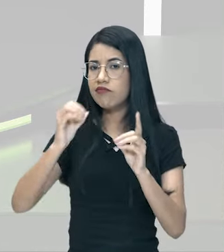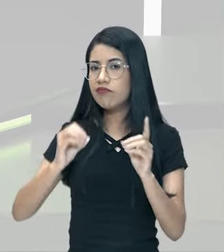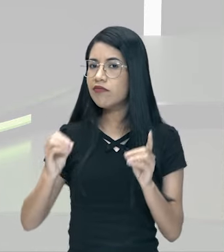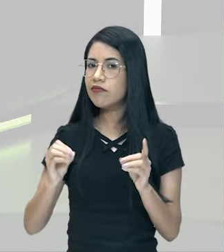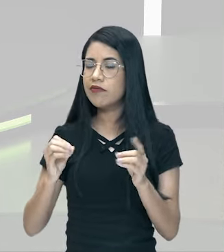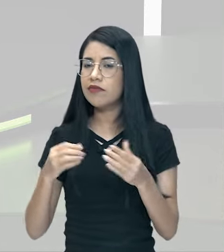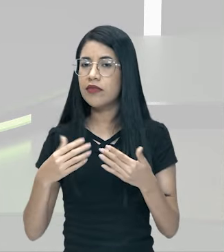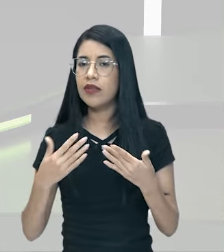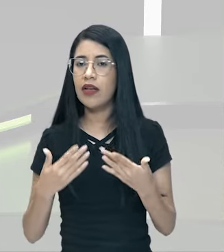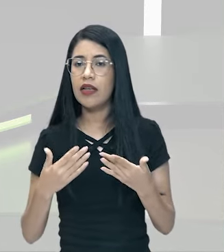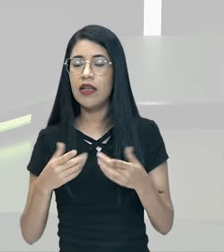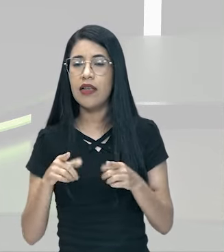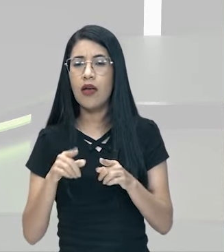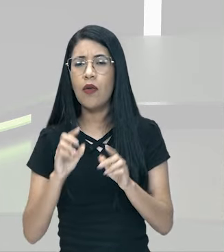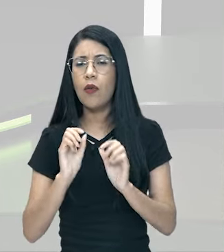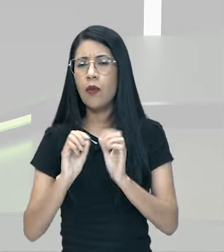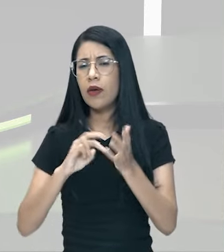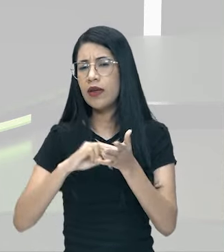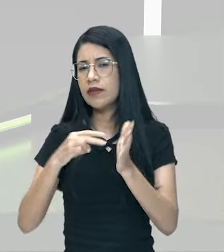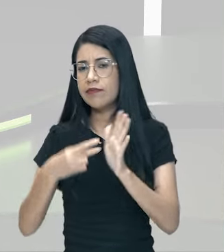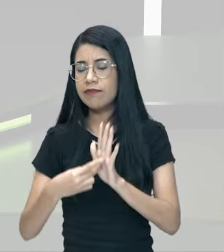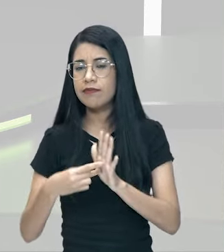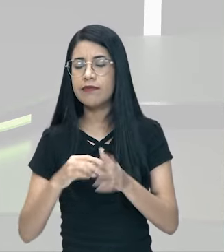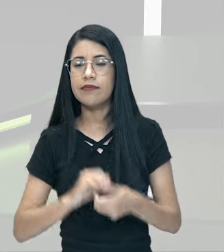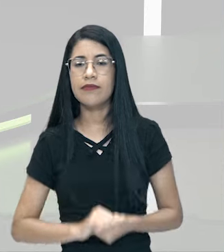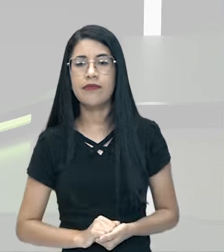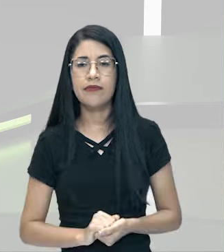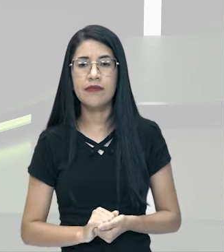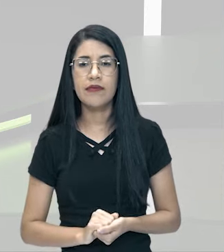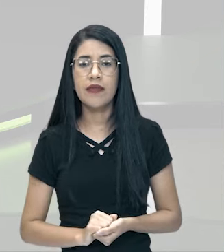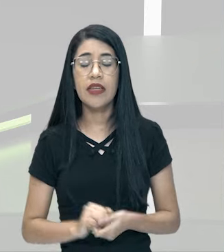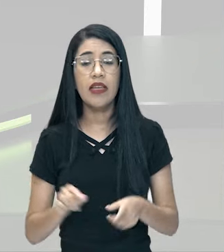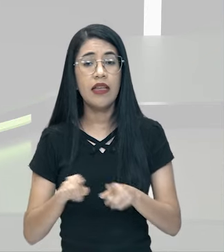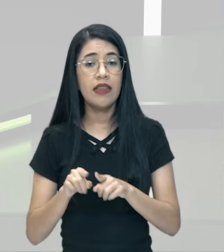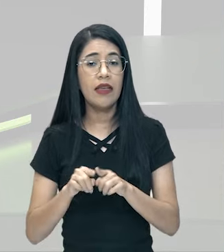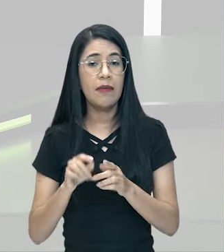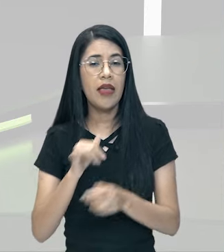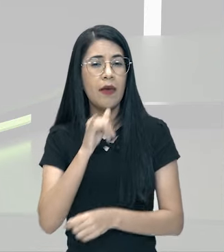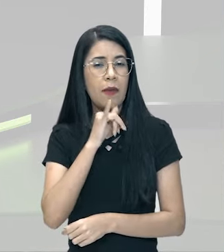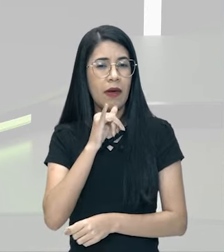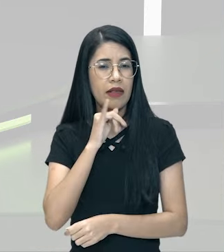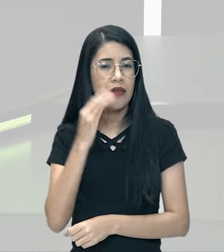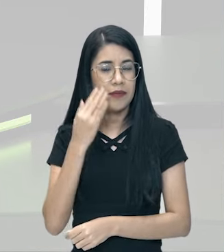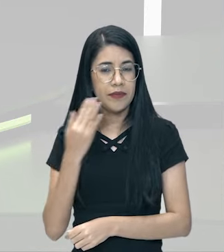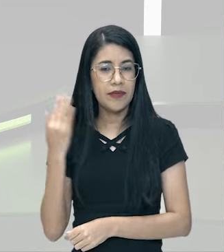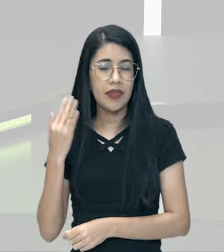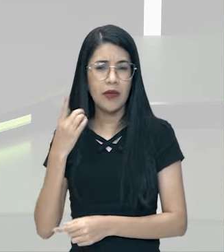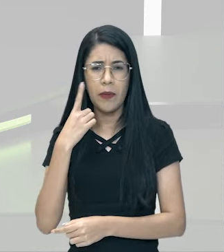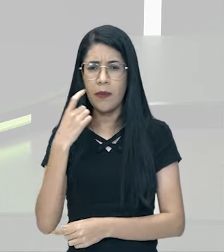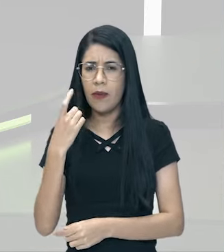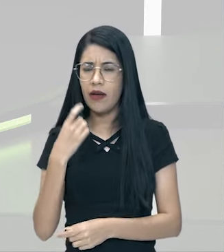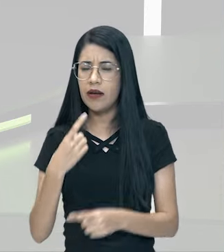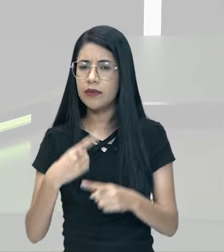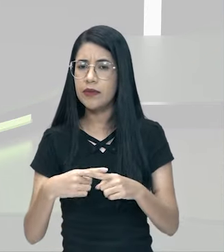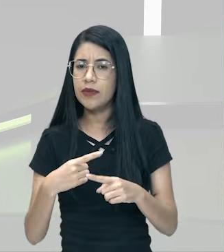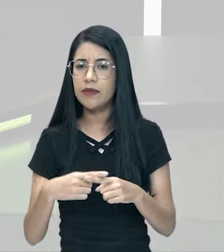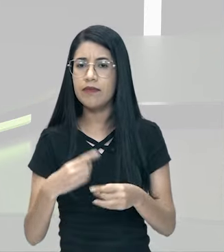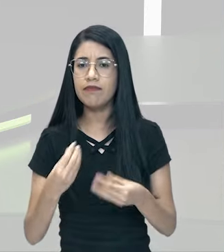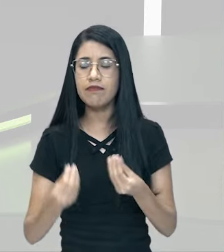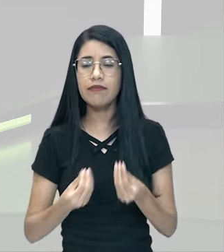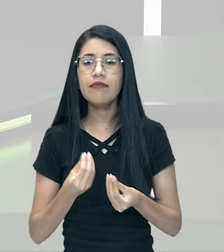tanto? O que é uma onda? Vejam também que esses exemplos eles são muito interessantes para